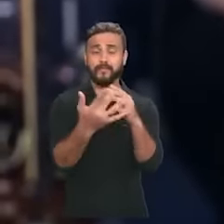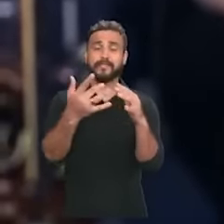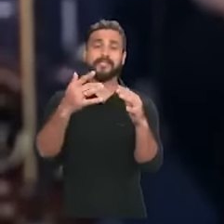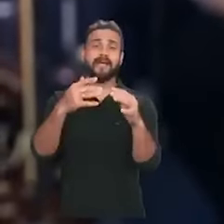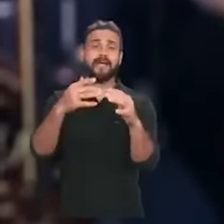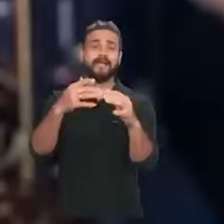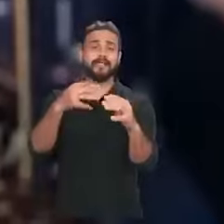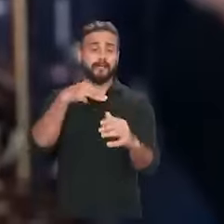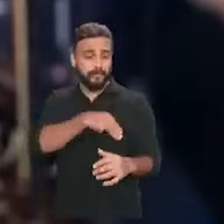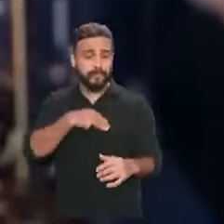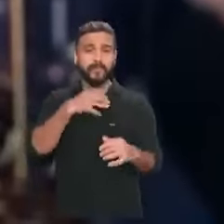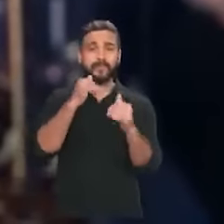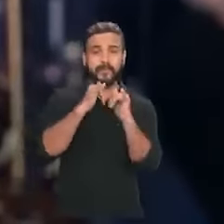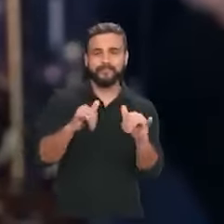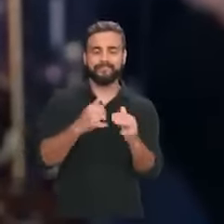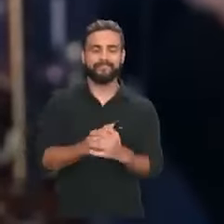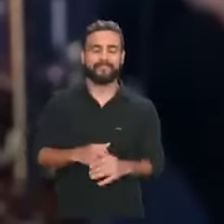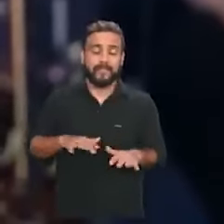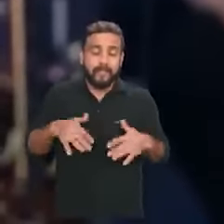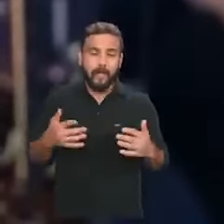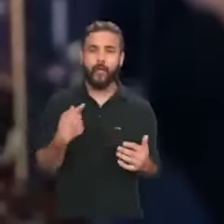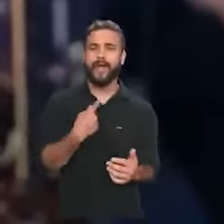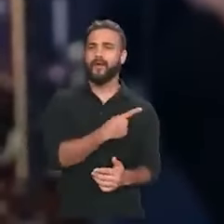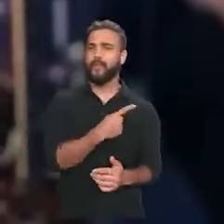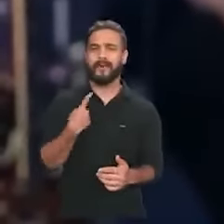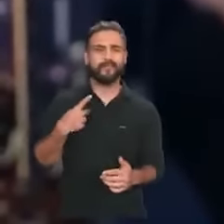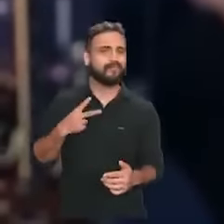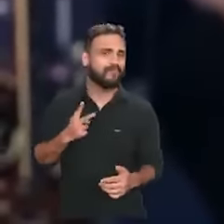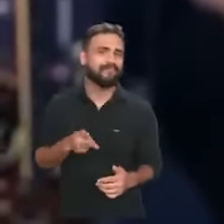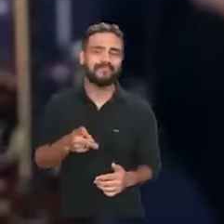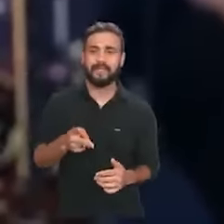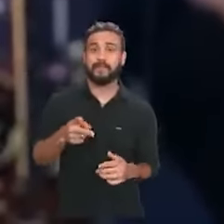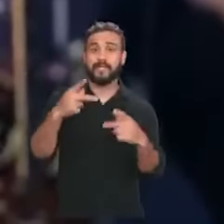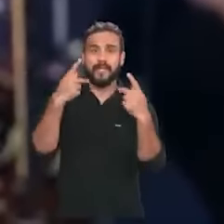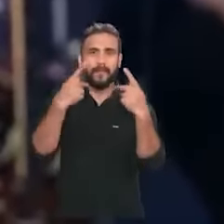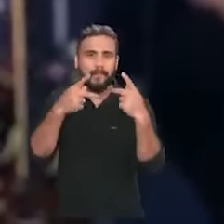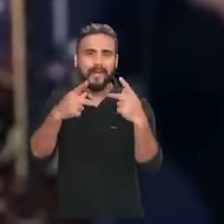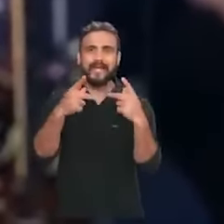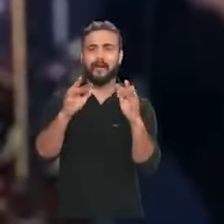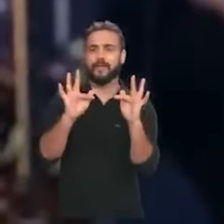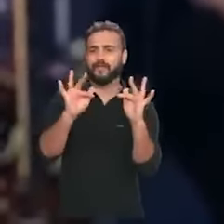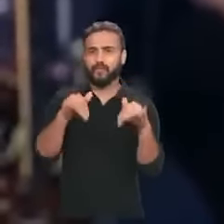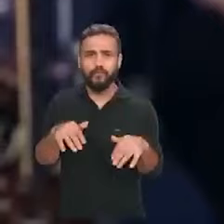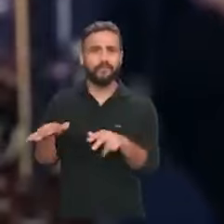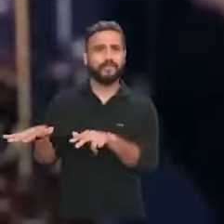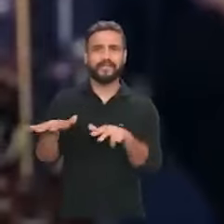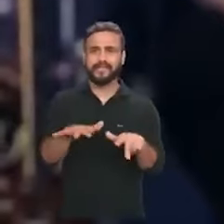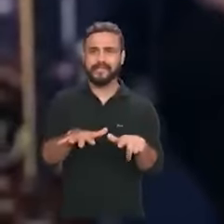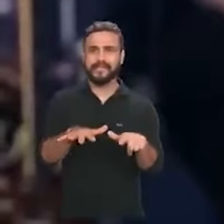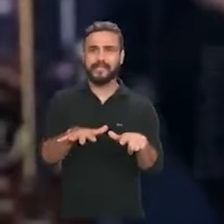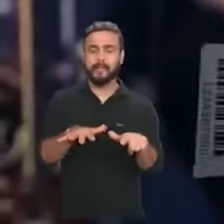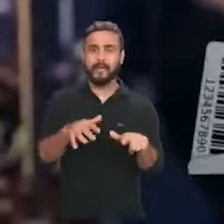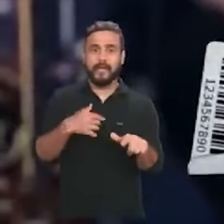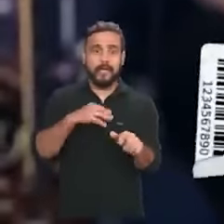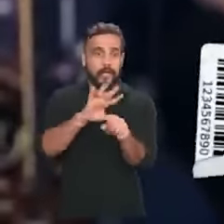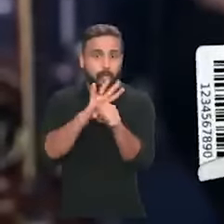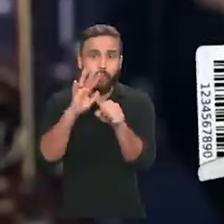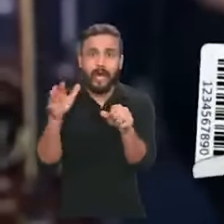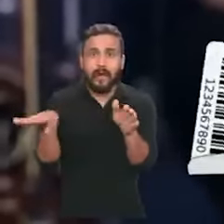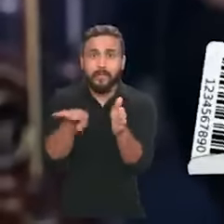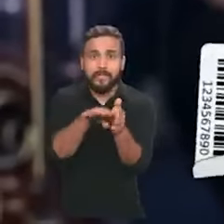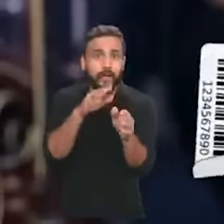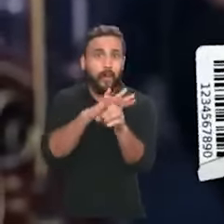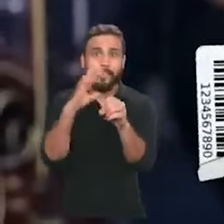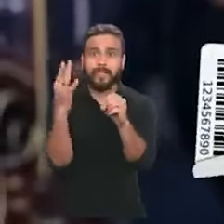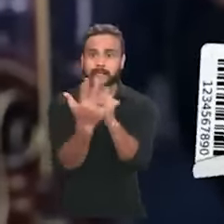pastor de pregar todos os domingos, durante a semana, e durante a pandemia eu fiquei enlouquecido. Eu falei, o que eu vou fazer, né?